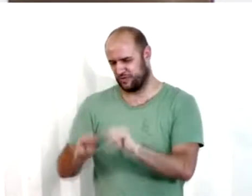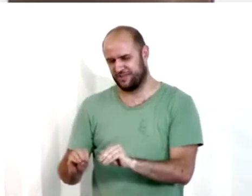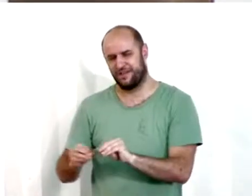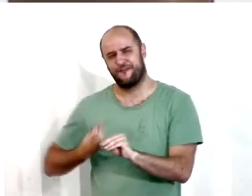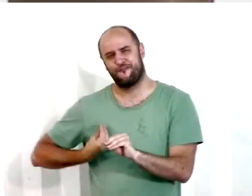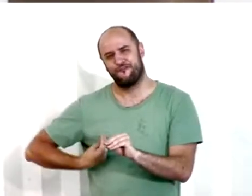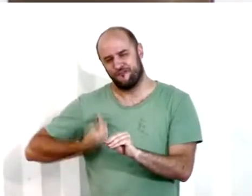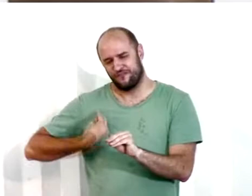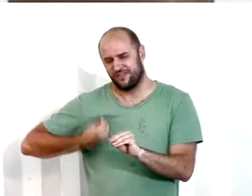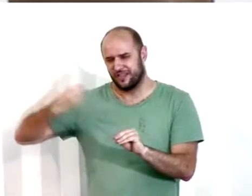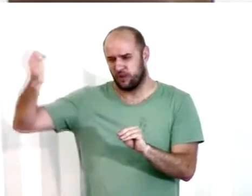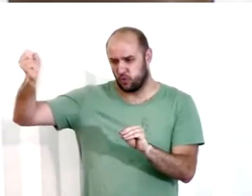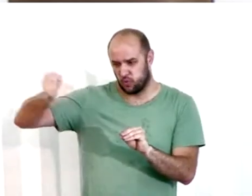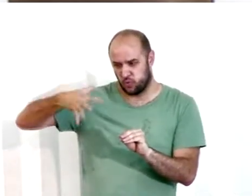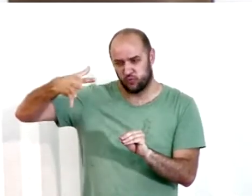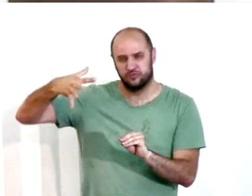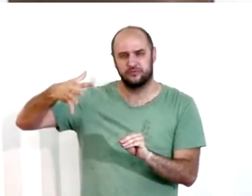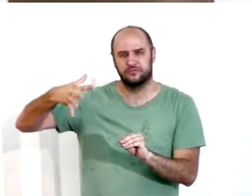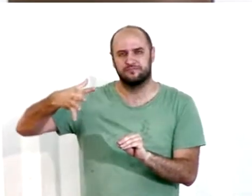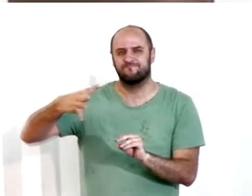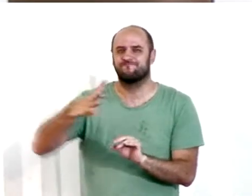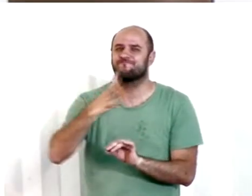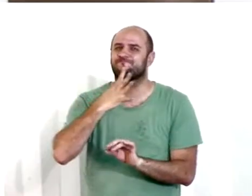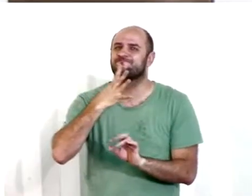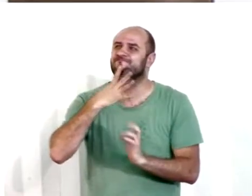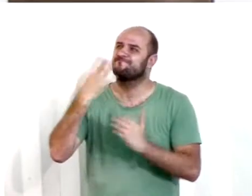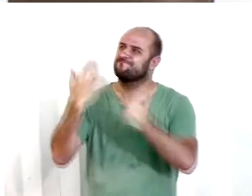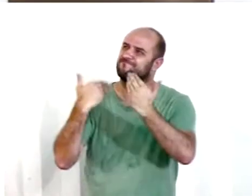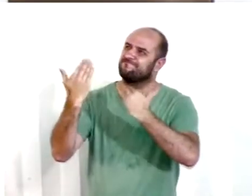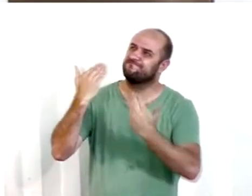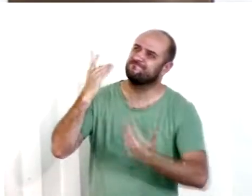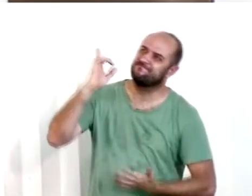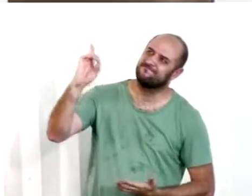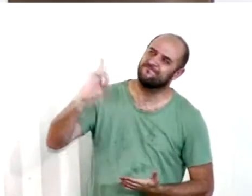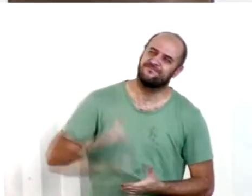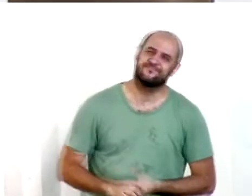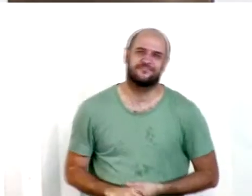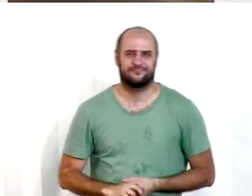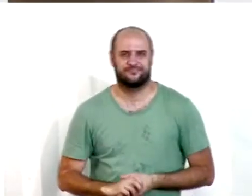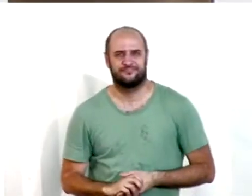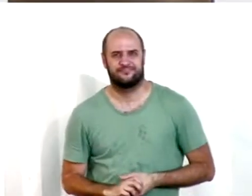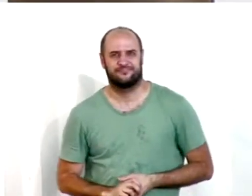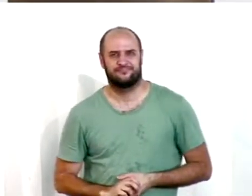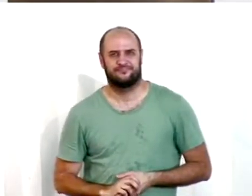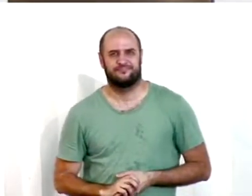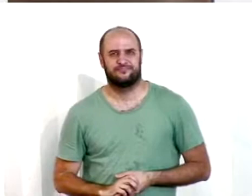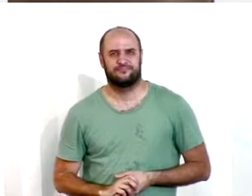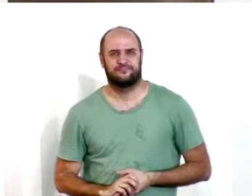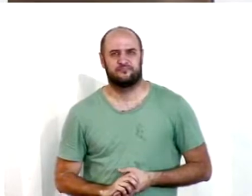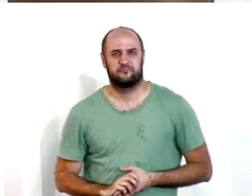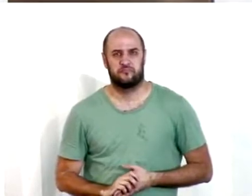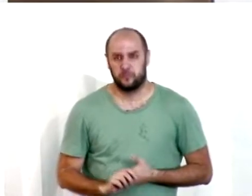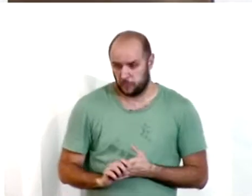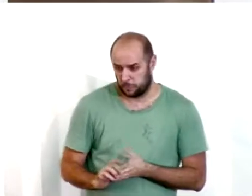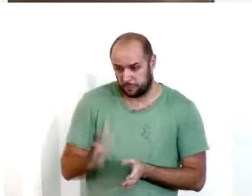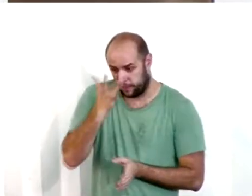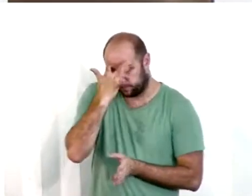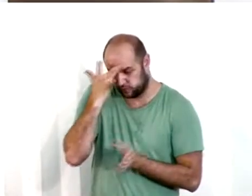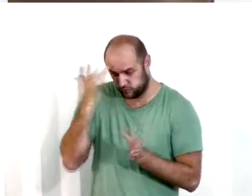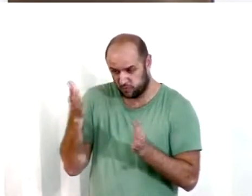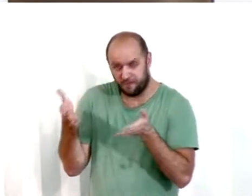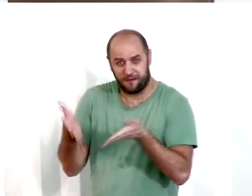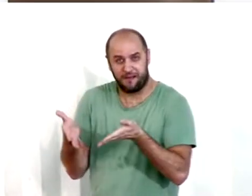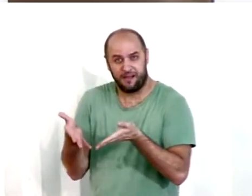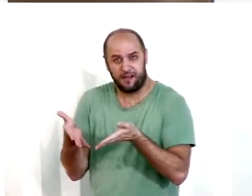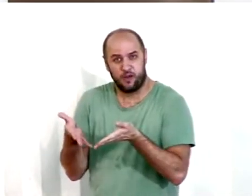viver sem condenação alguma. Não há condenação para aqueles que estão